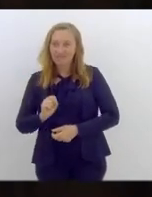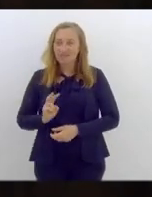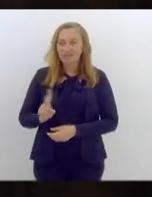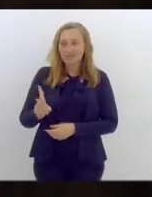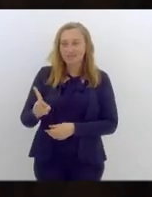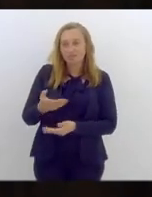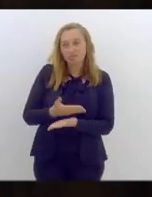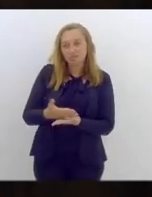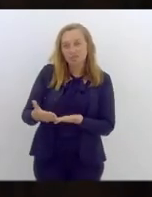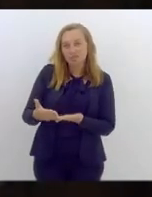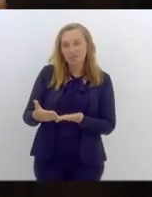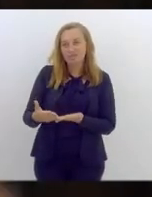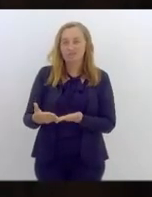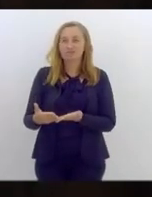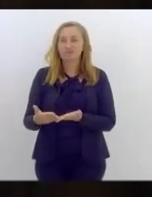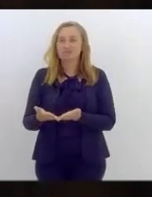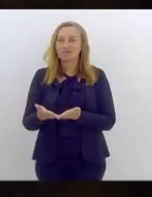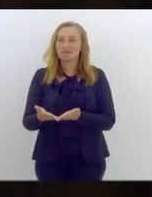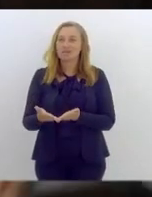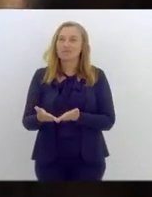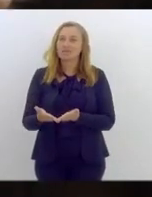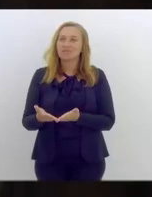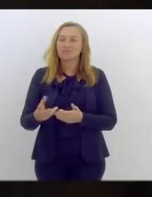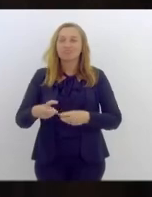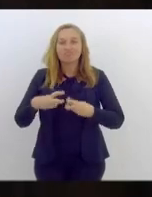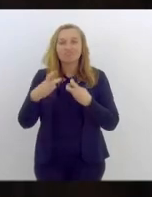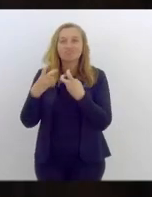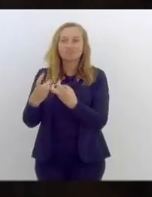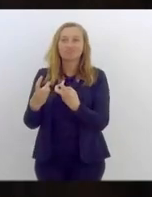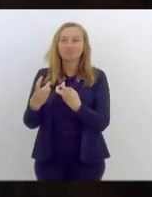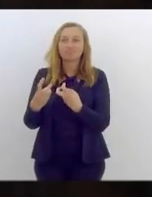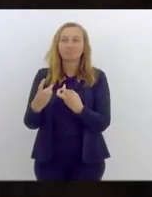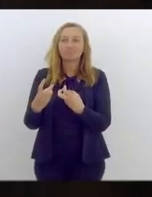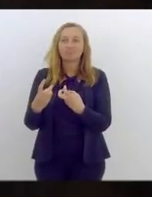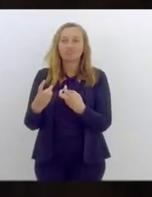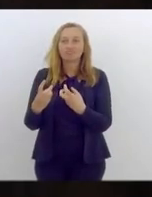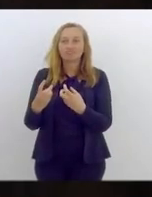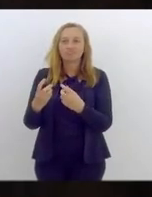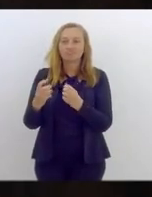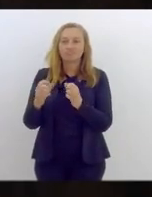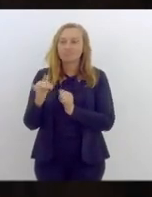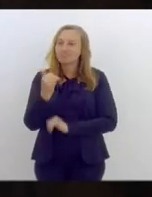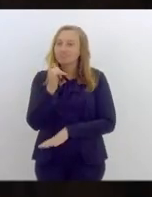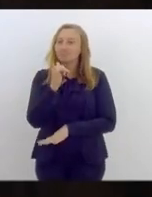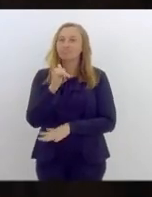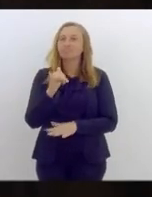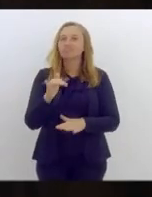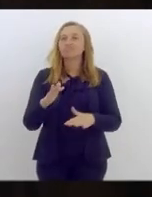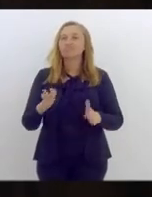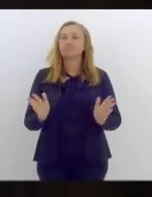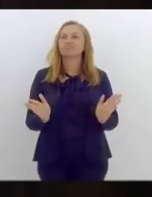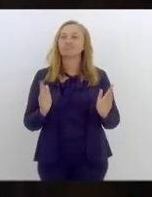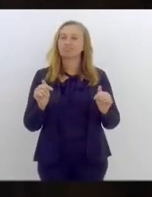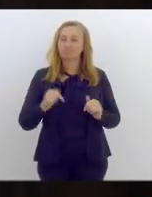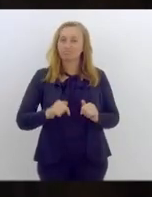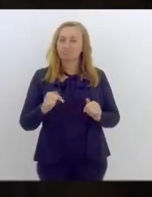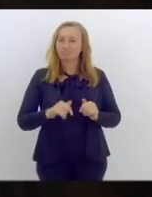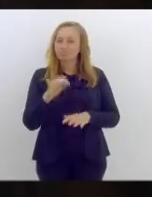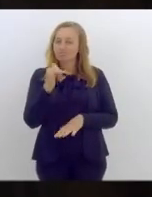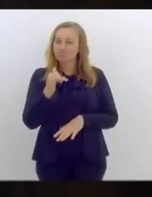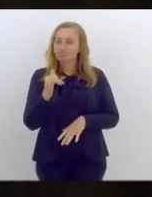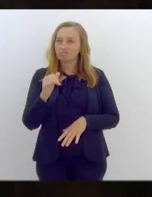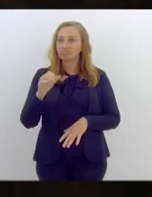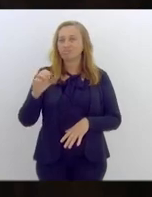no início de suas oratórias ele evocava as energias, né? E aqui eu evoco a energia de